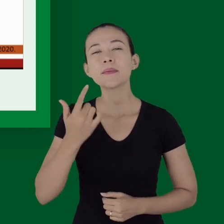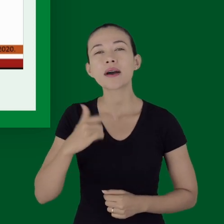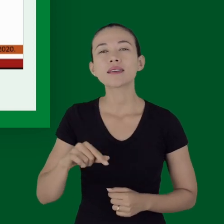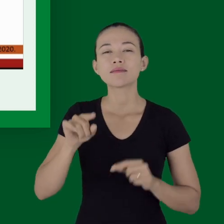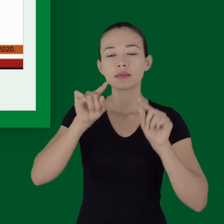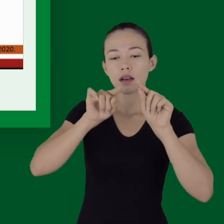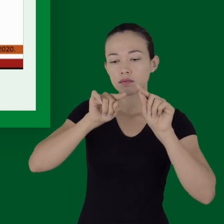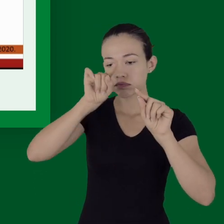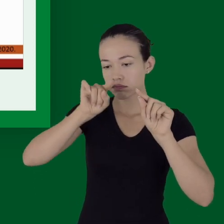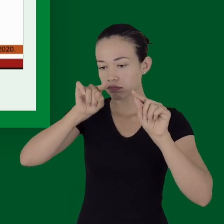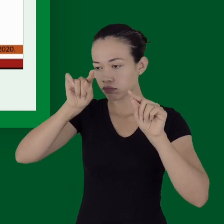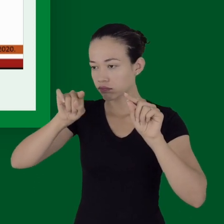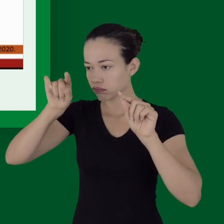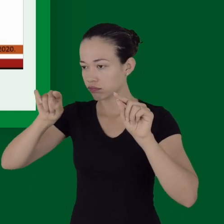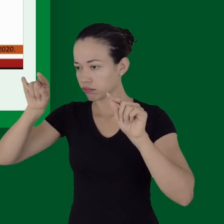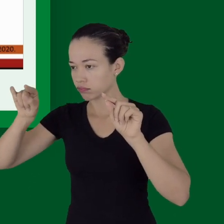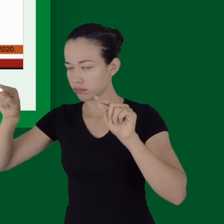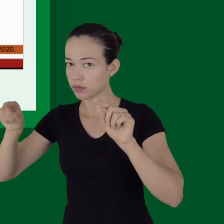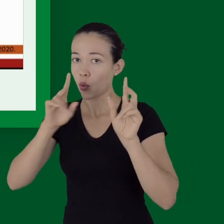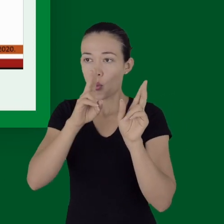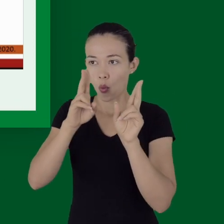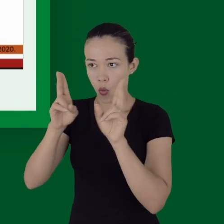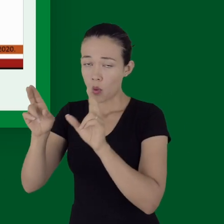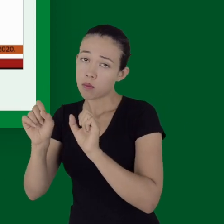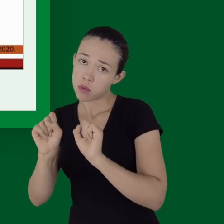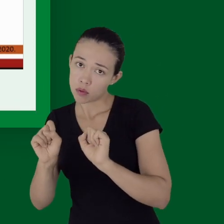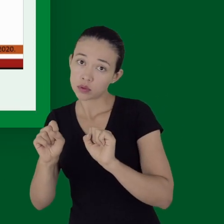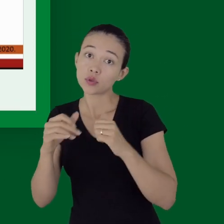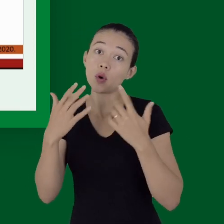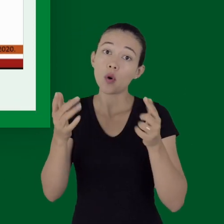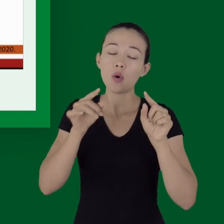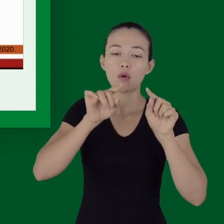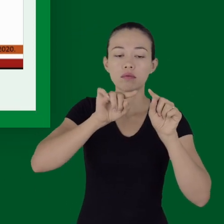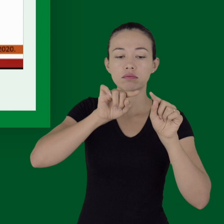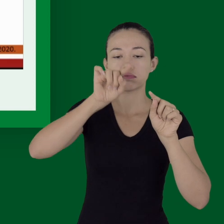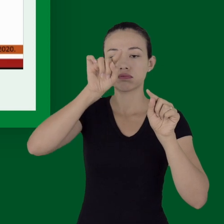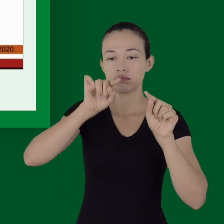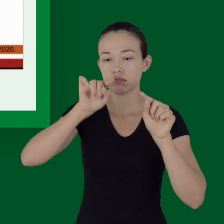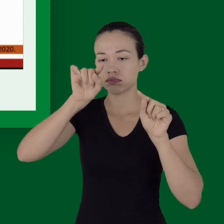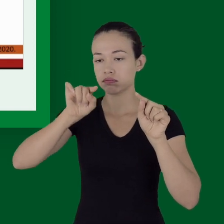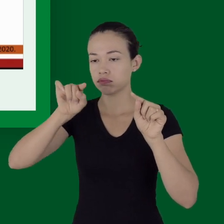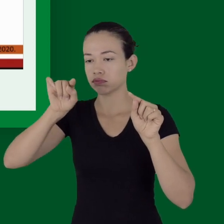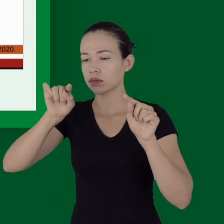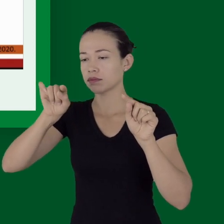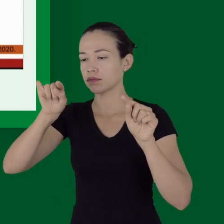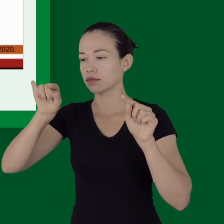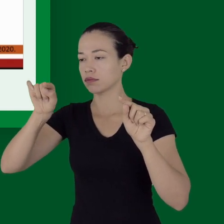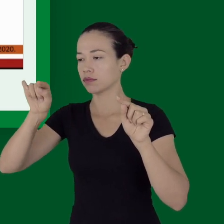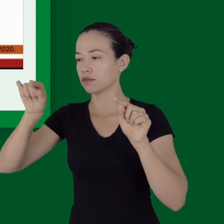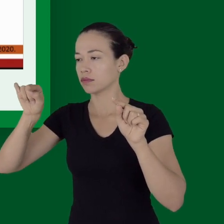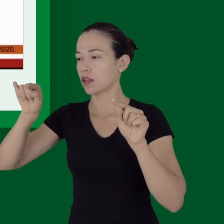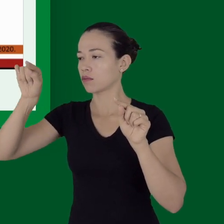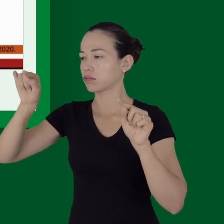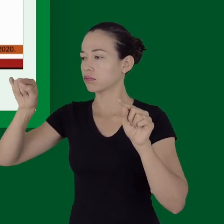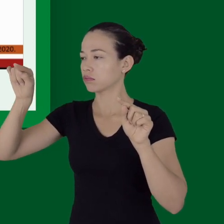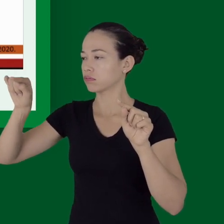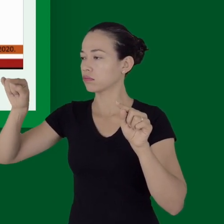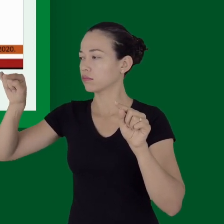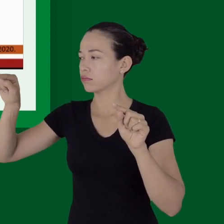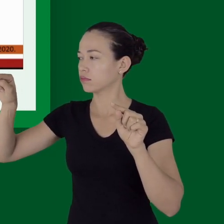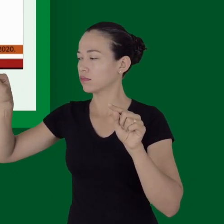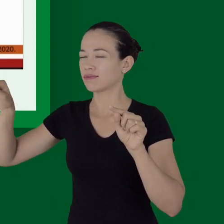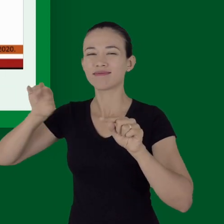QRS têm morfologias iguais, né? Ou polimórfica, onde os QRS têm morfologia